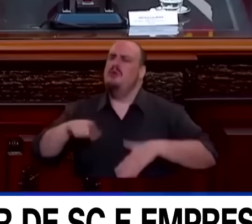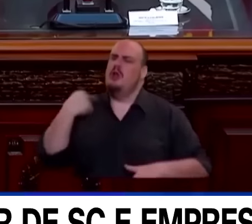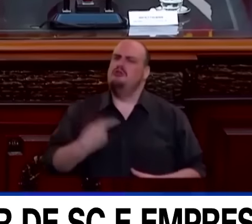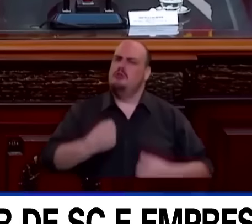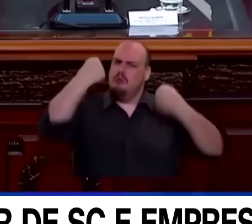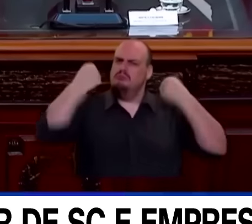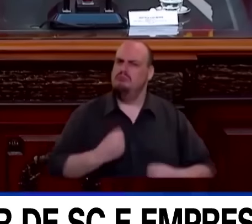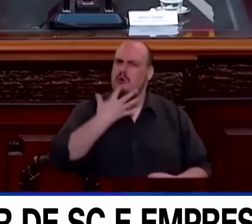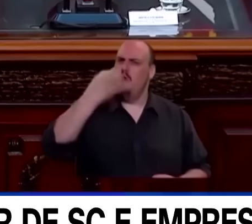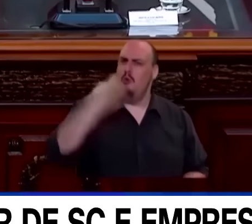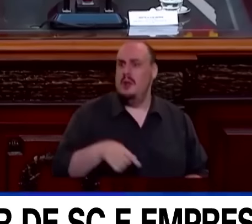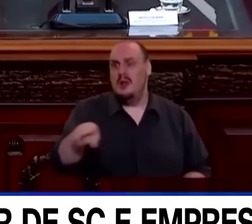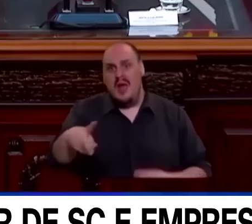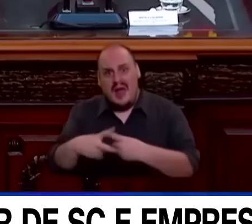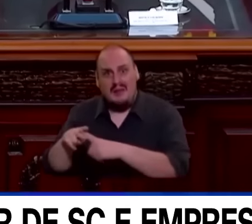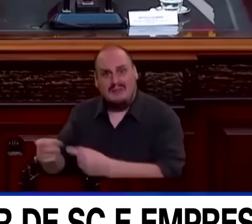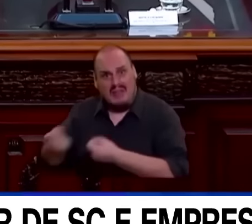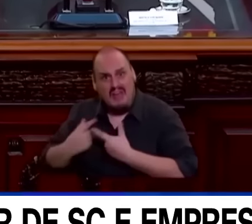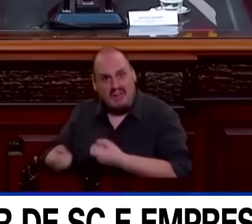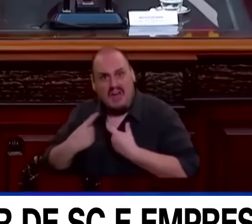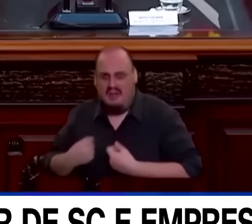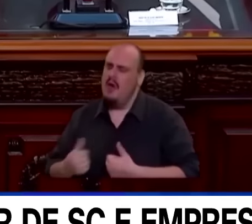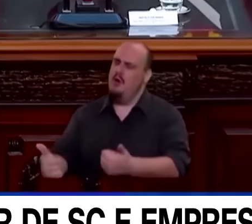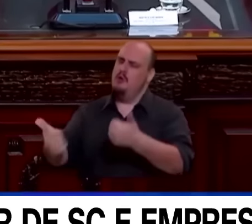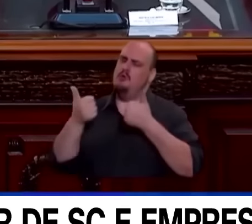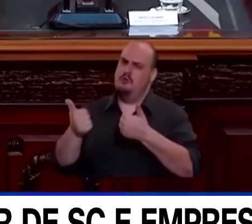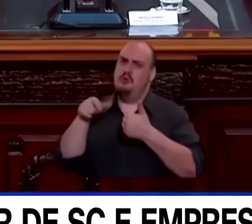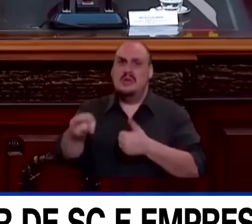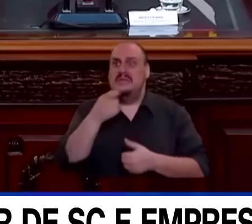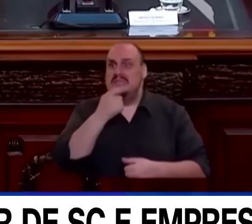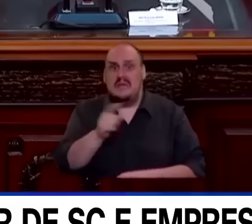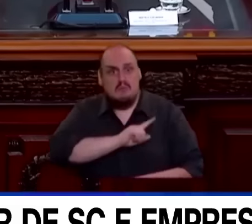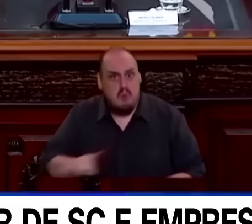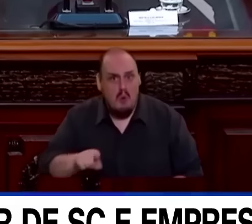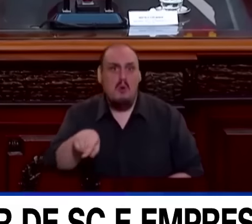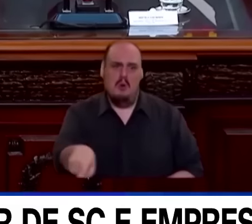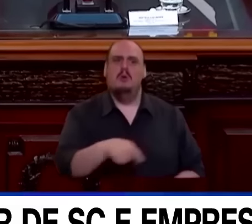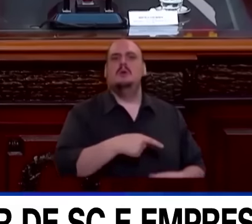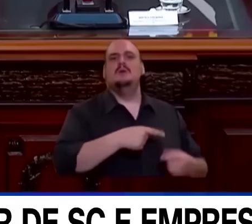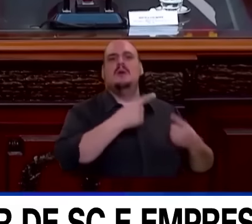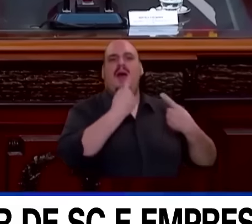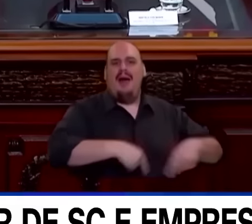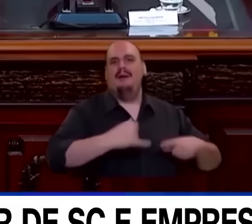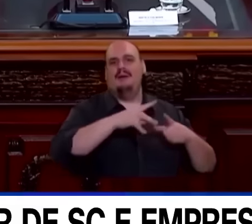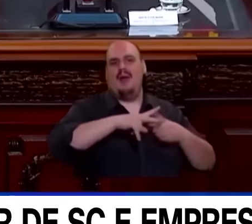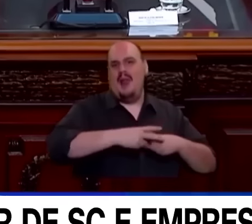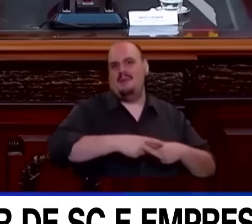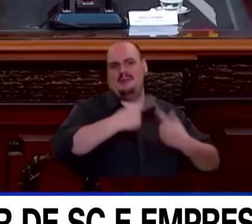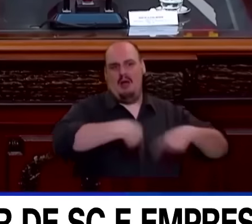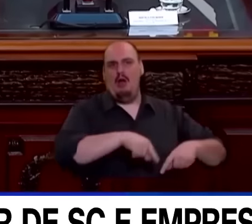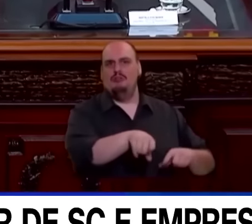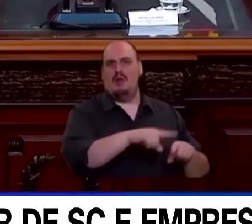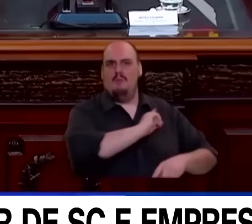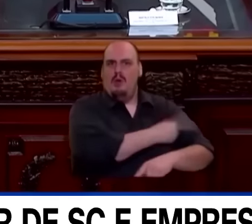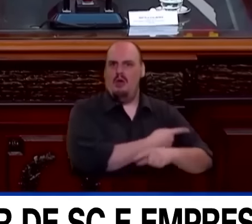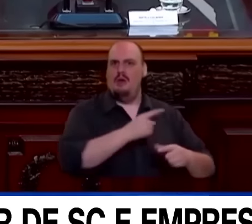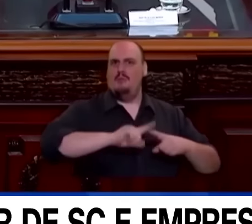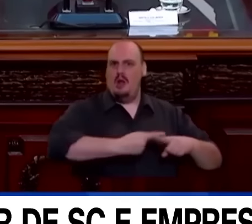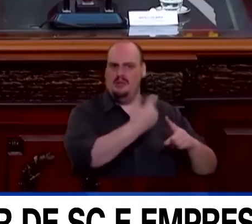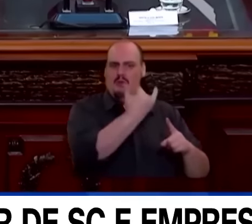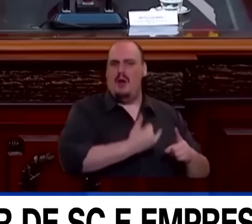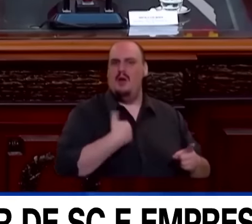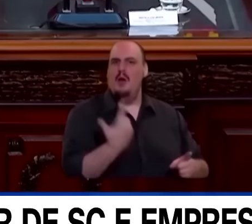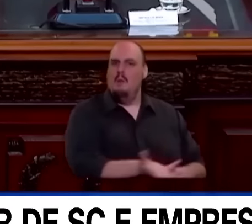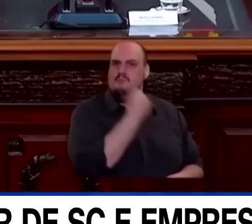está previsto que ele tenha uma reunião com o governador do estado, Jorginho Melo, do PL, aliado de Bolsonaro.